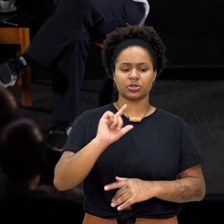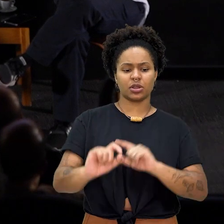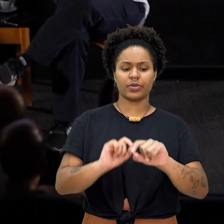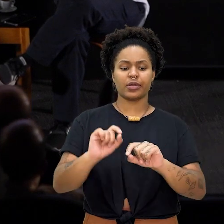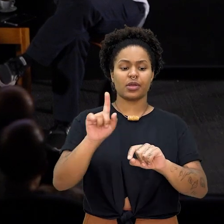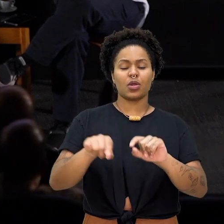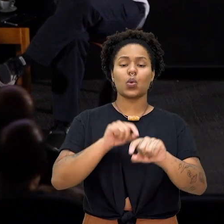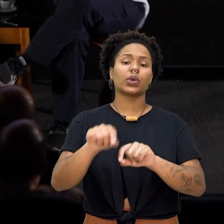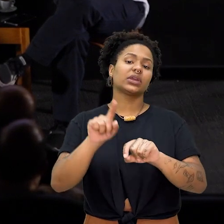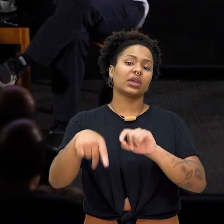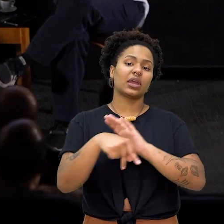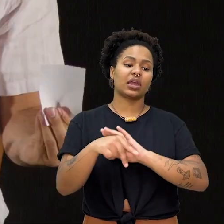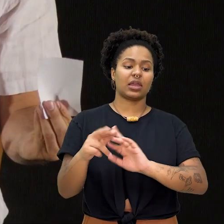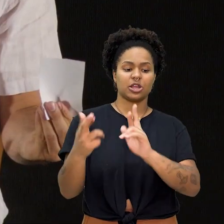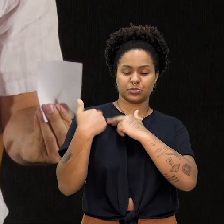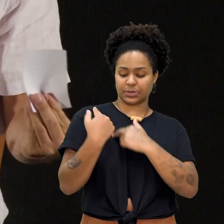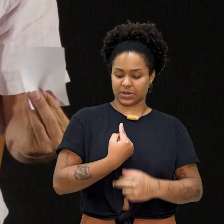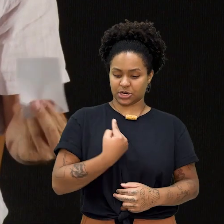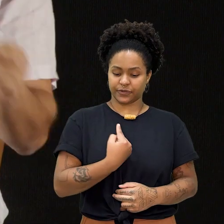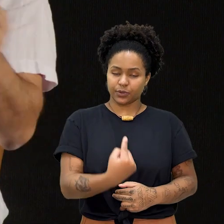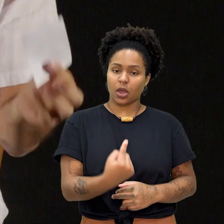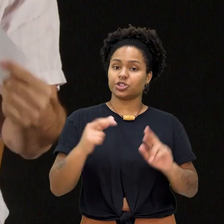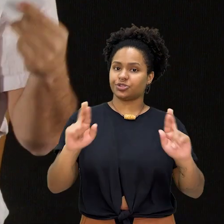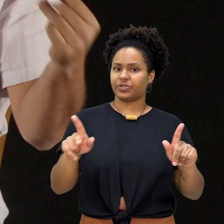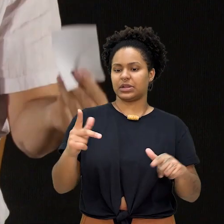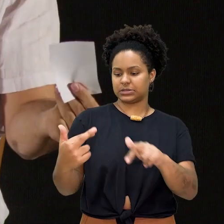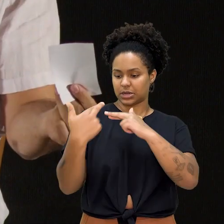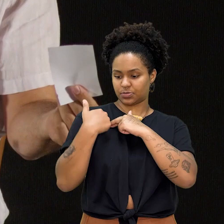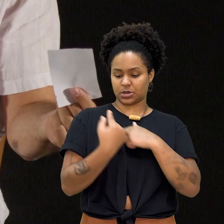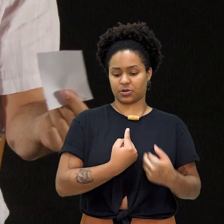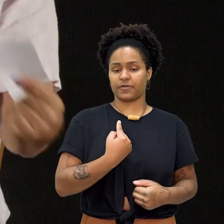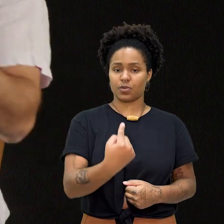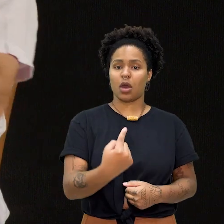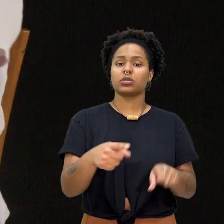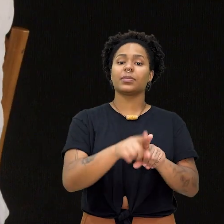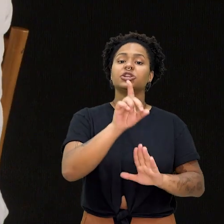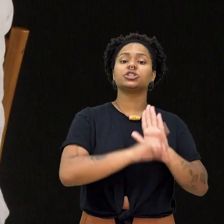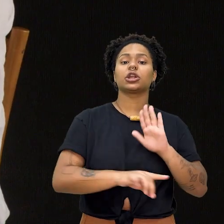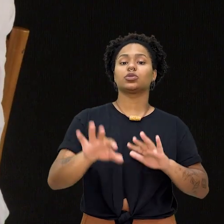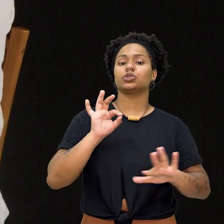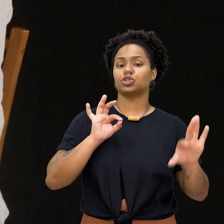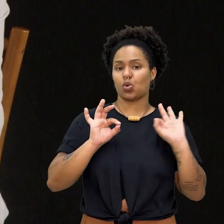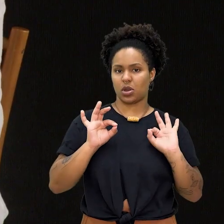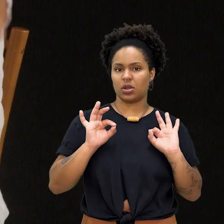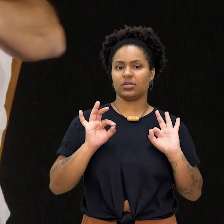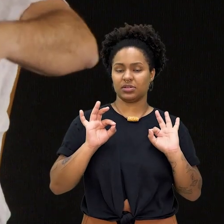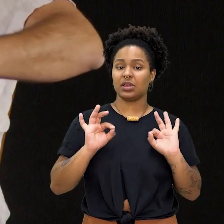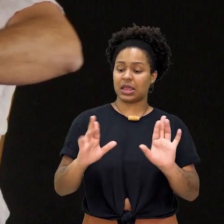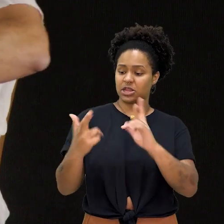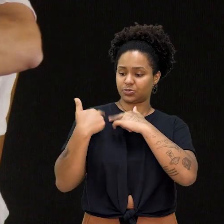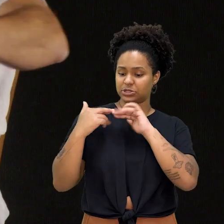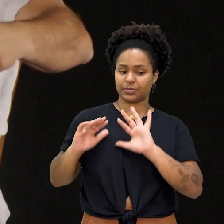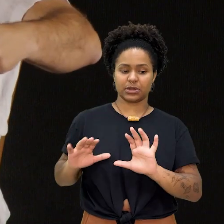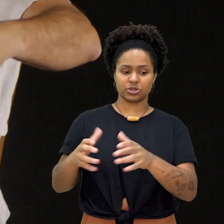é responsabilidade individual, né? Uma diferença entre o que é responsabilidade individual e o que é um direito de escolha. E a